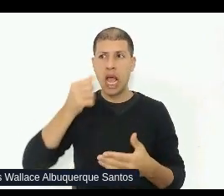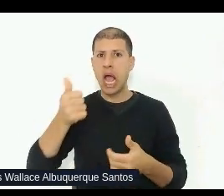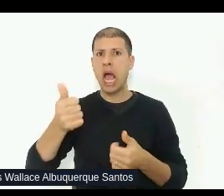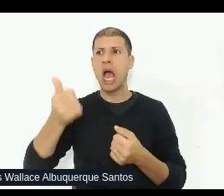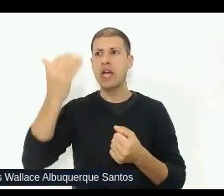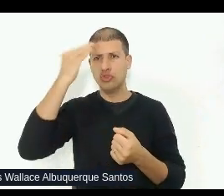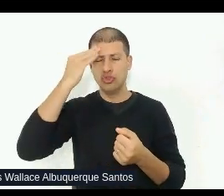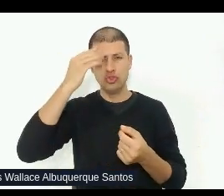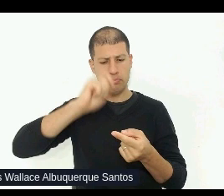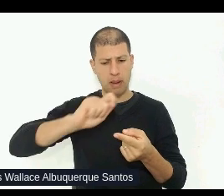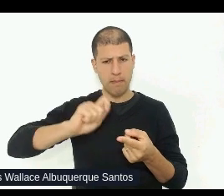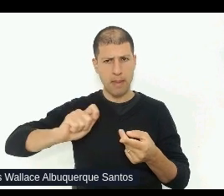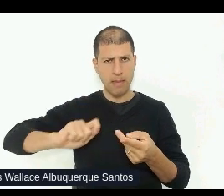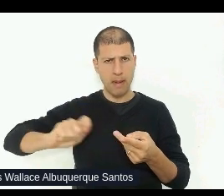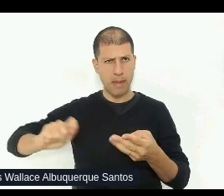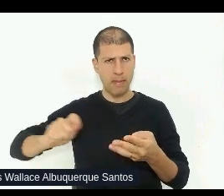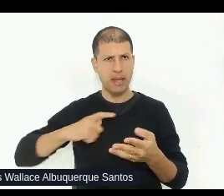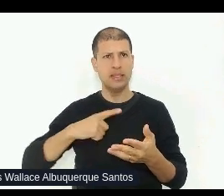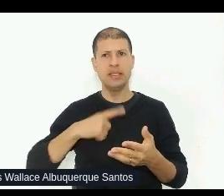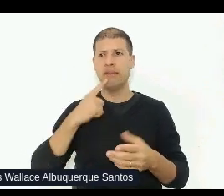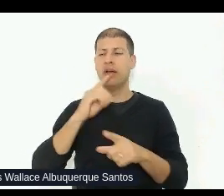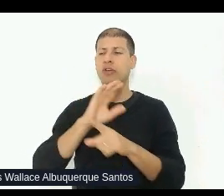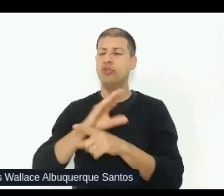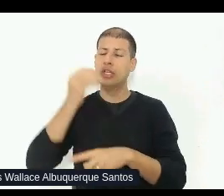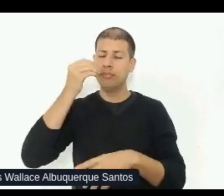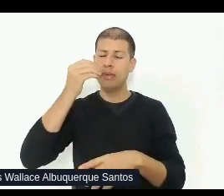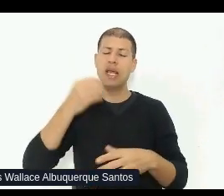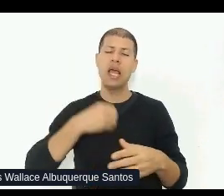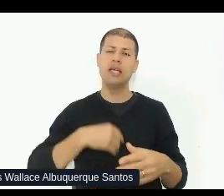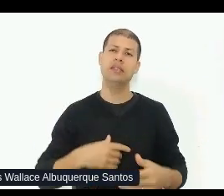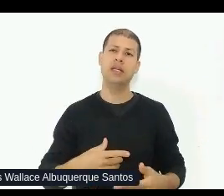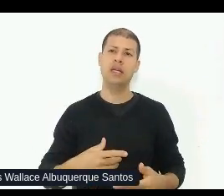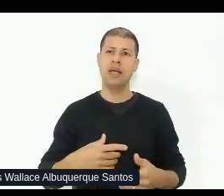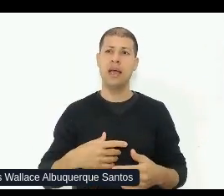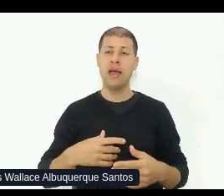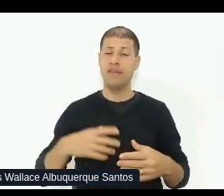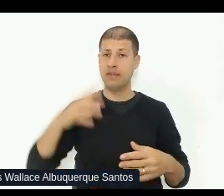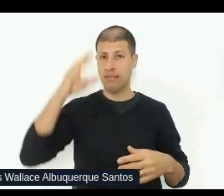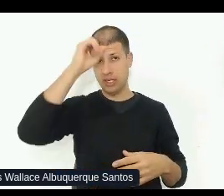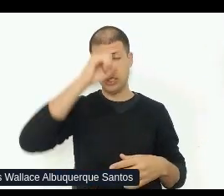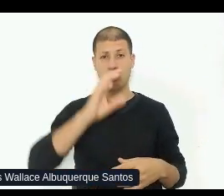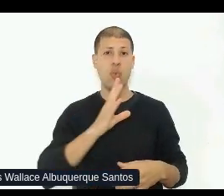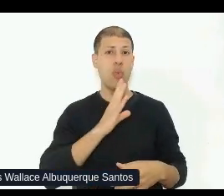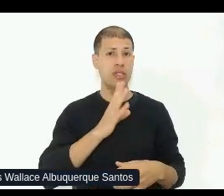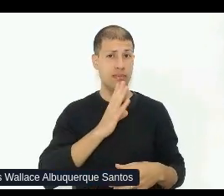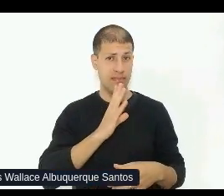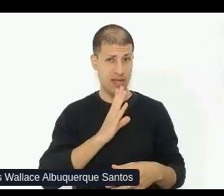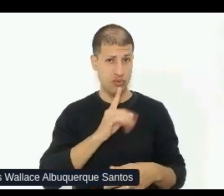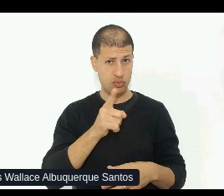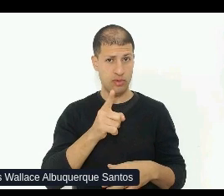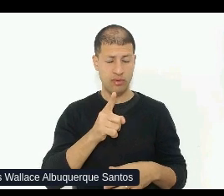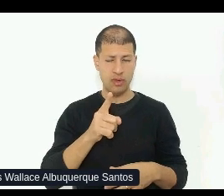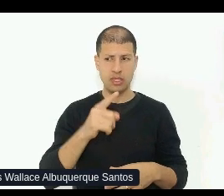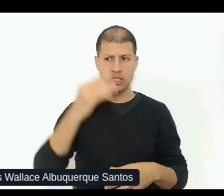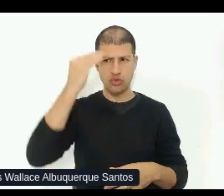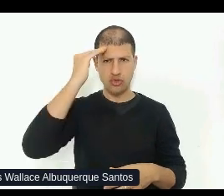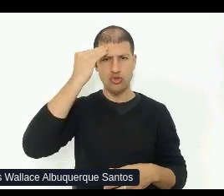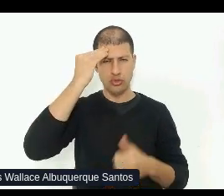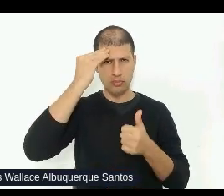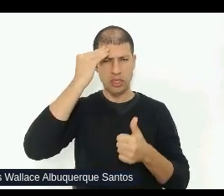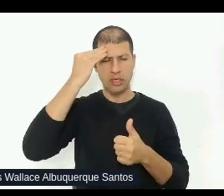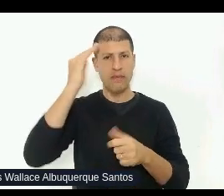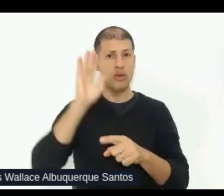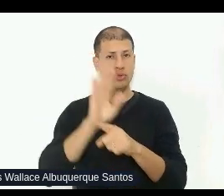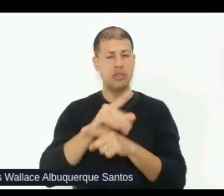essa interface, para as próximas experiências. Então, esse conhecimento adquirido vai ajudar você a fazer produtos